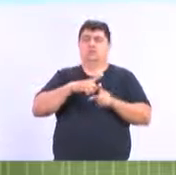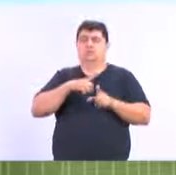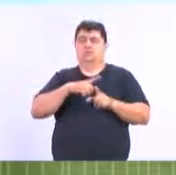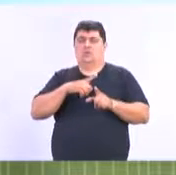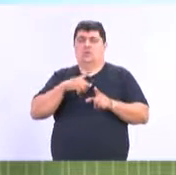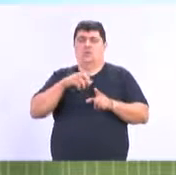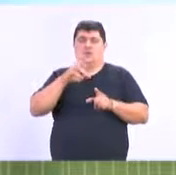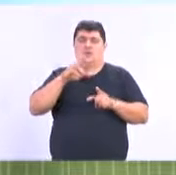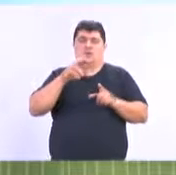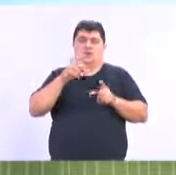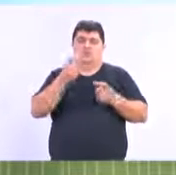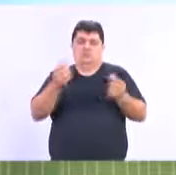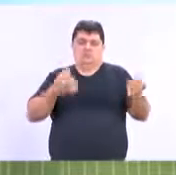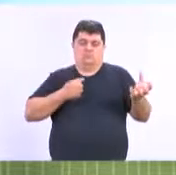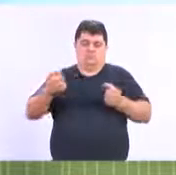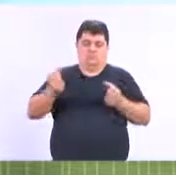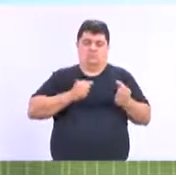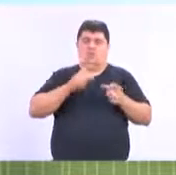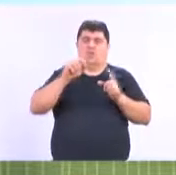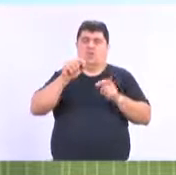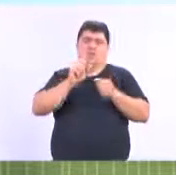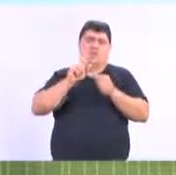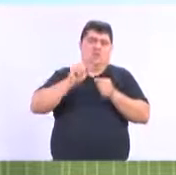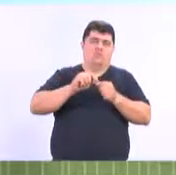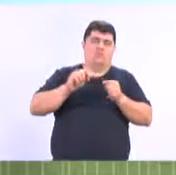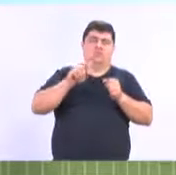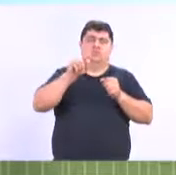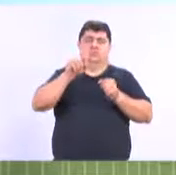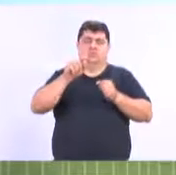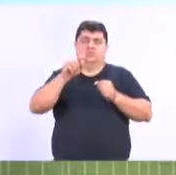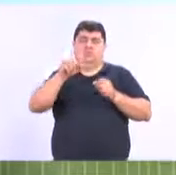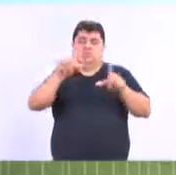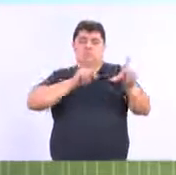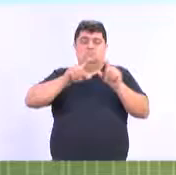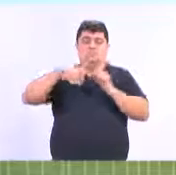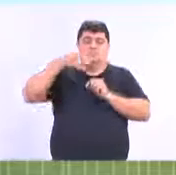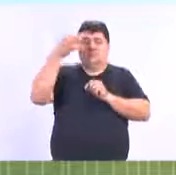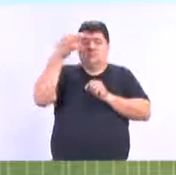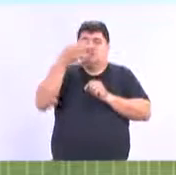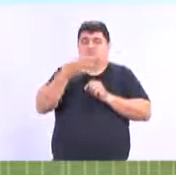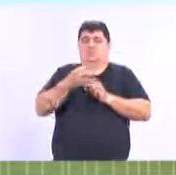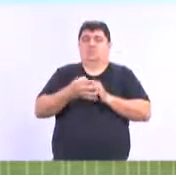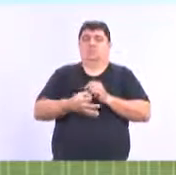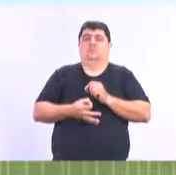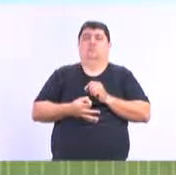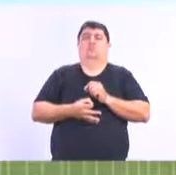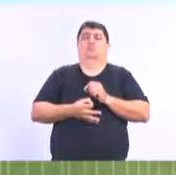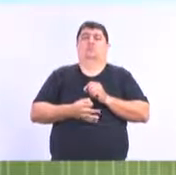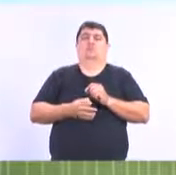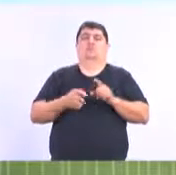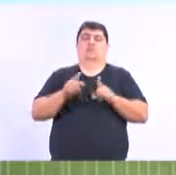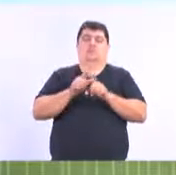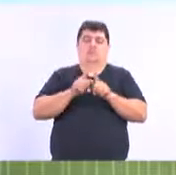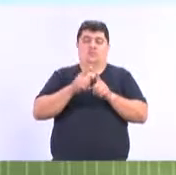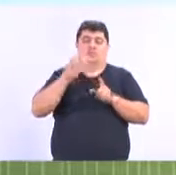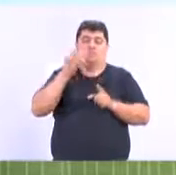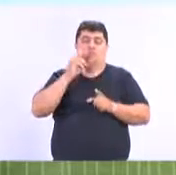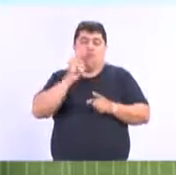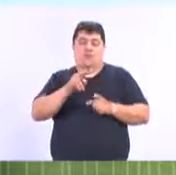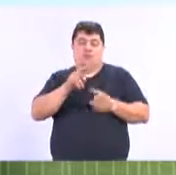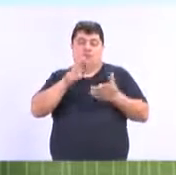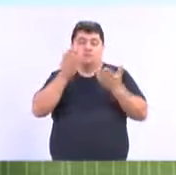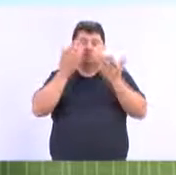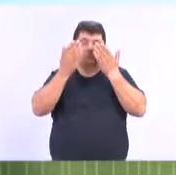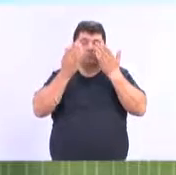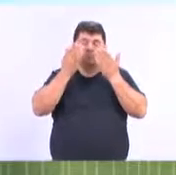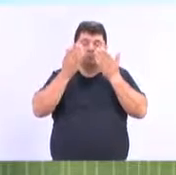dividir rentabilidade. Isso vai fazer com que você tome decisão baseada nas informações contábeis e não